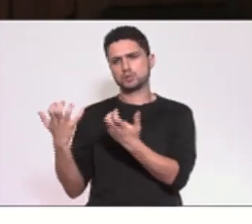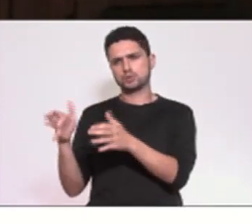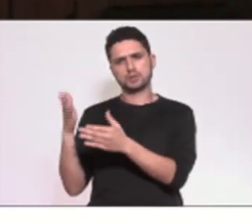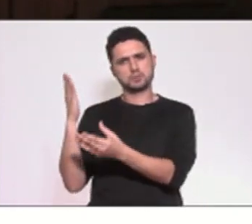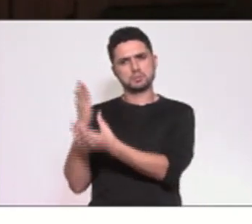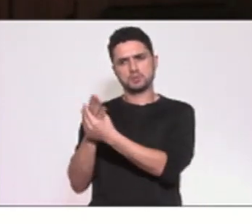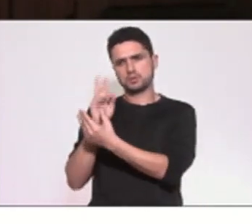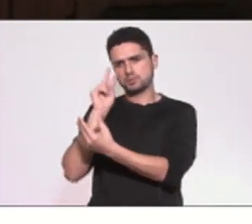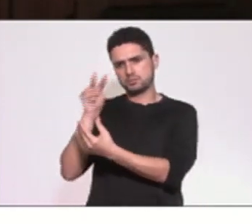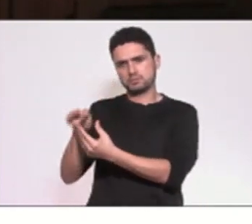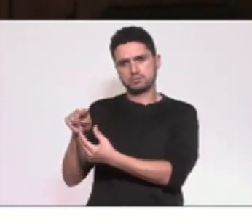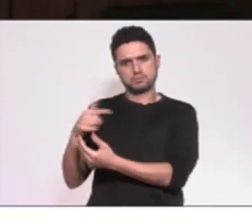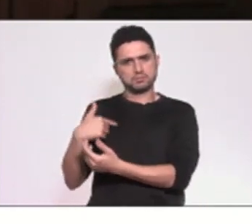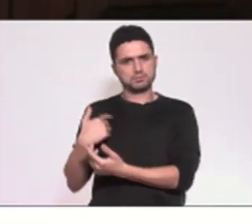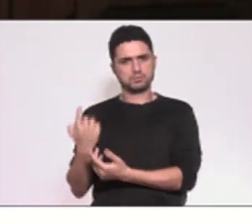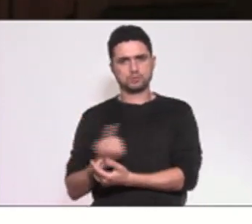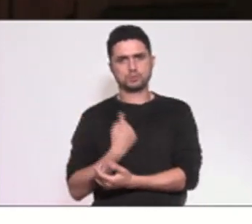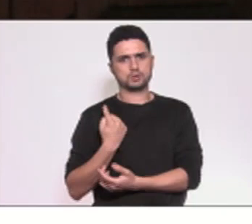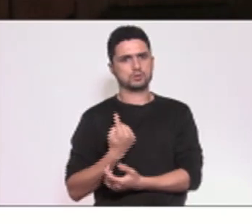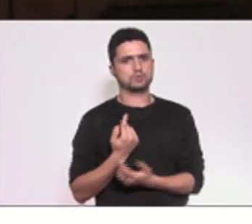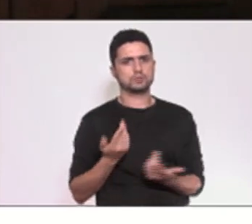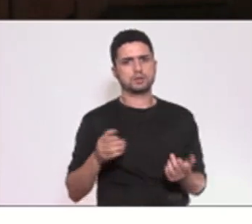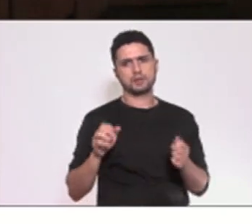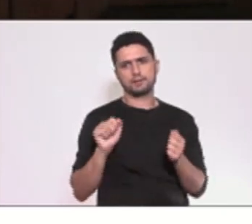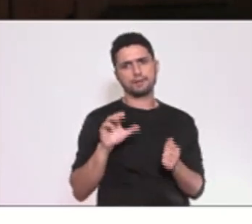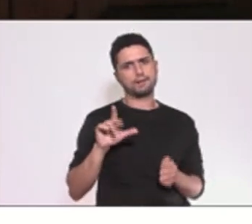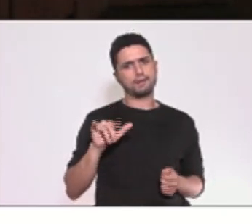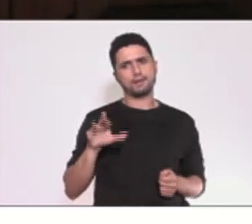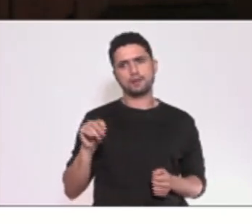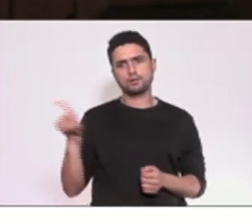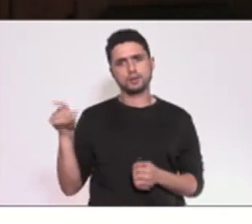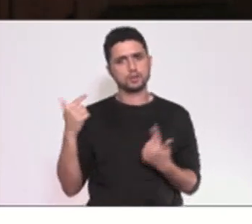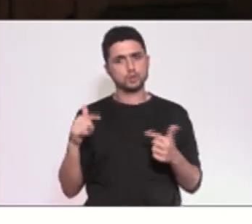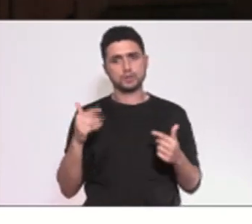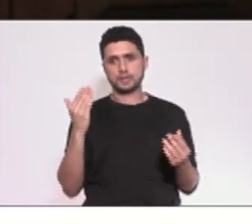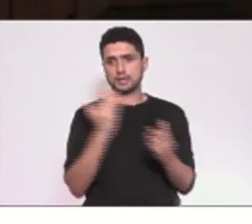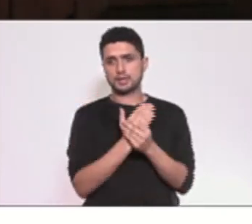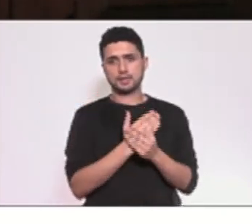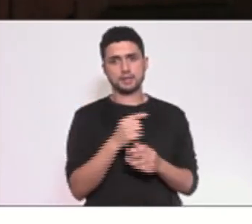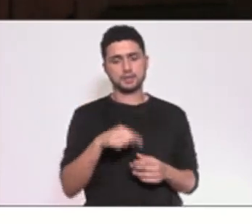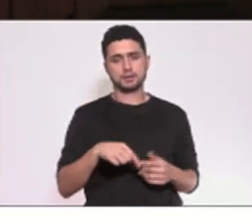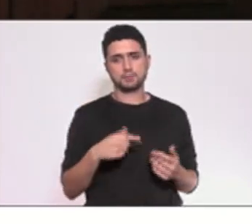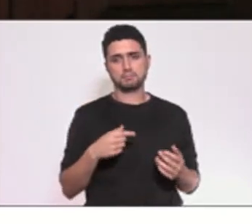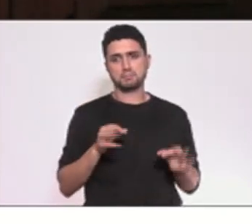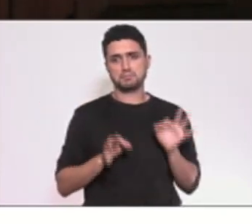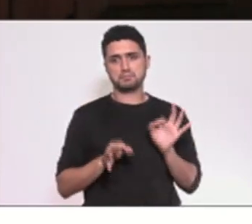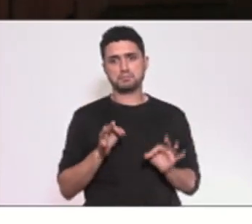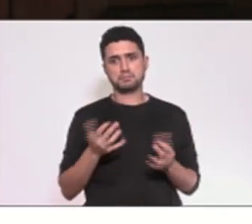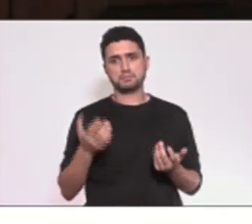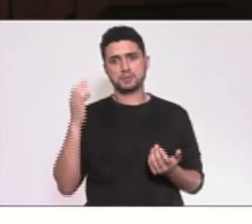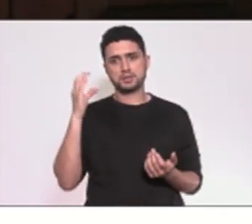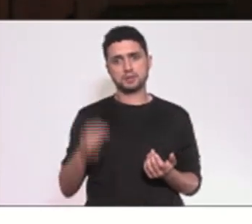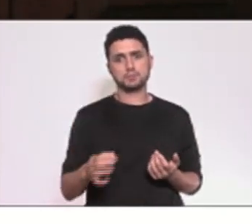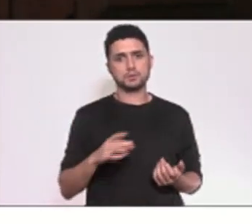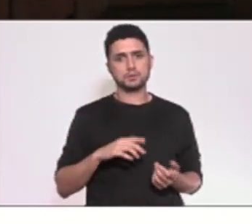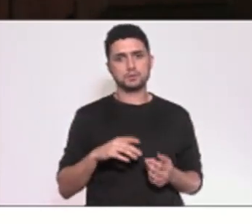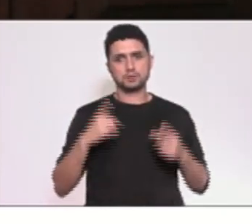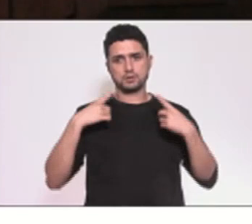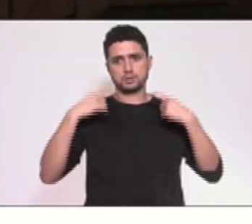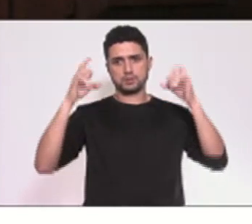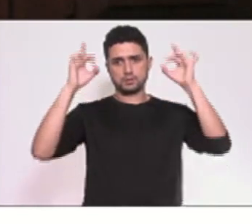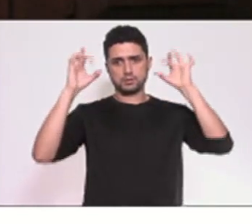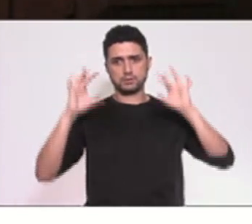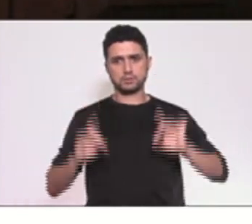ter, que não cabe a nós. Está claro que eles não cometeram nenhum desses crimes. Então eles estão amparados pela imunidade formal.